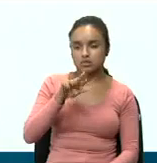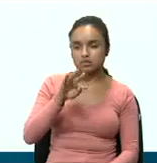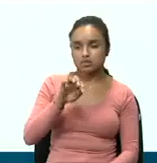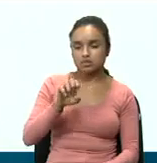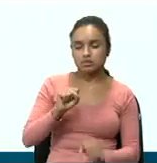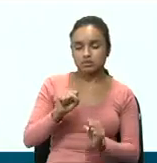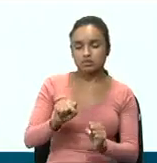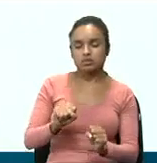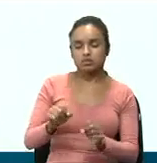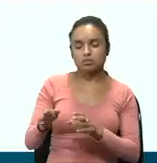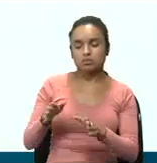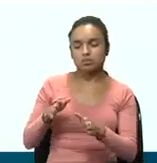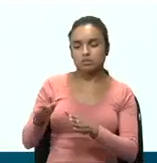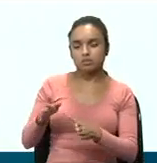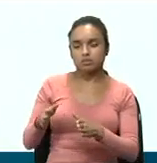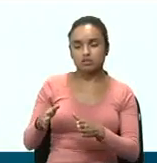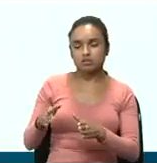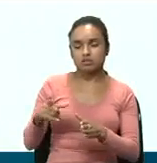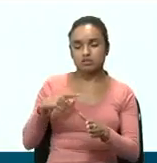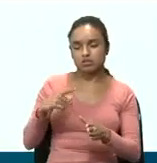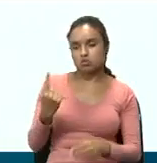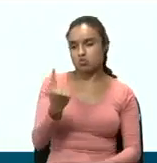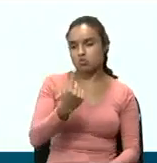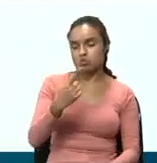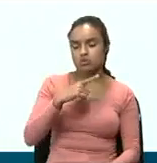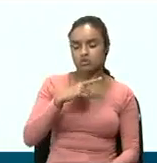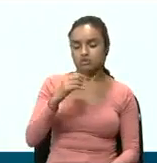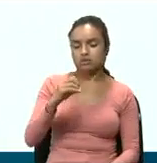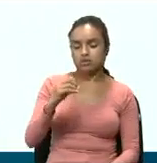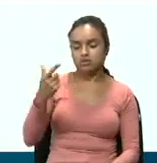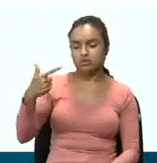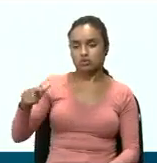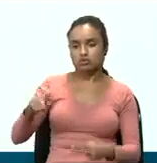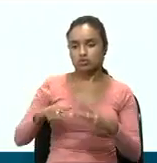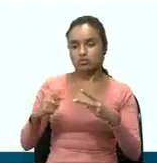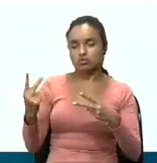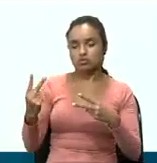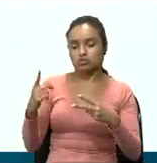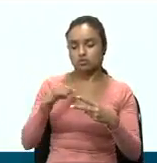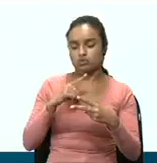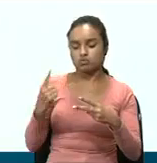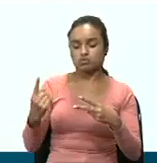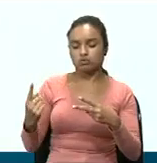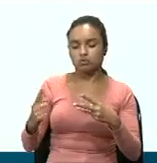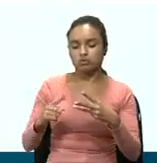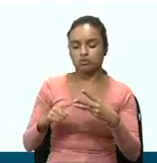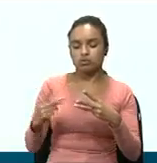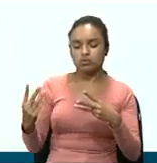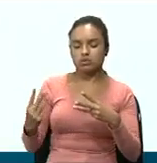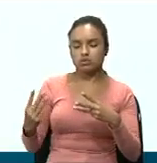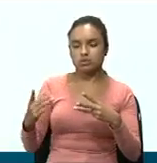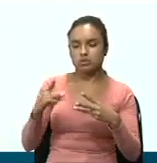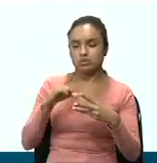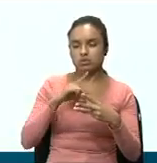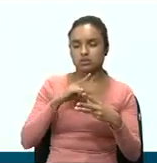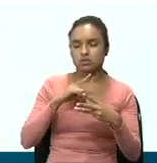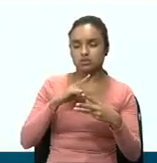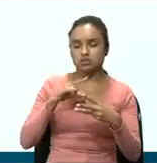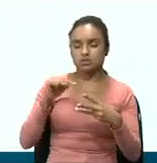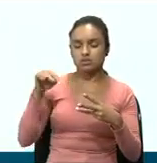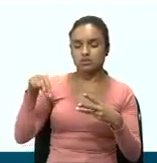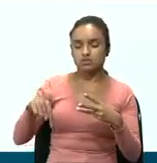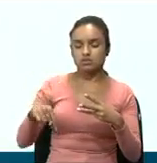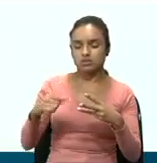dessa posição. Para 1, eu tive 0. Para 2, eu tive 1. Para 3, eu tive aqui no